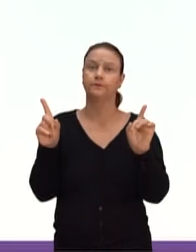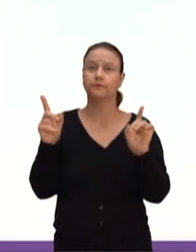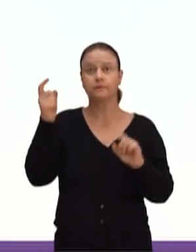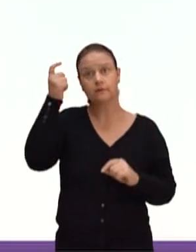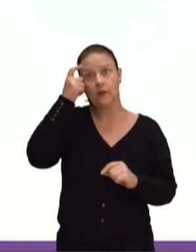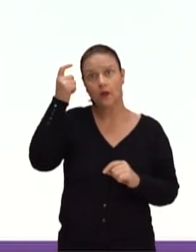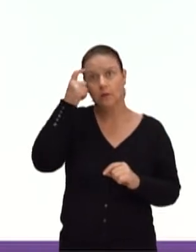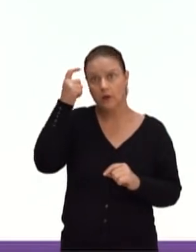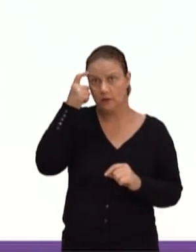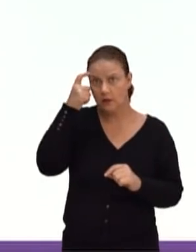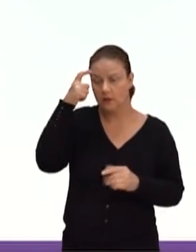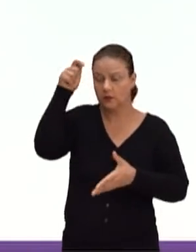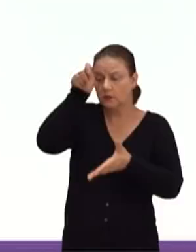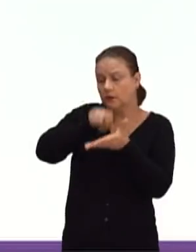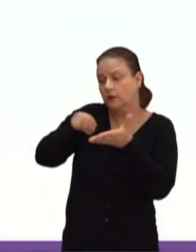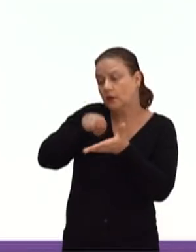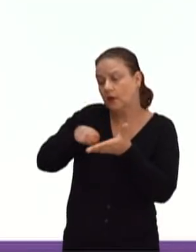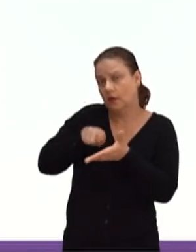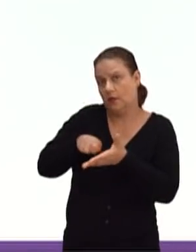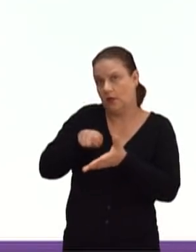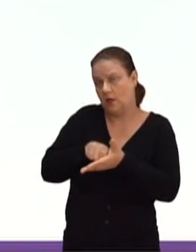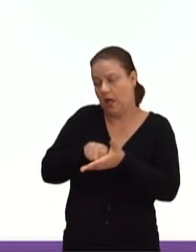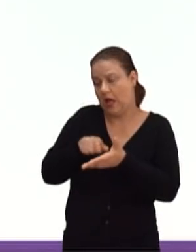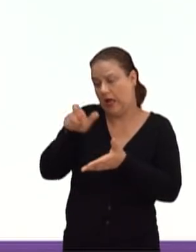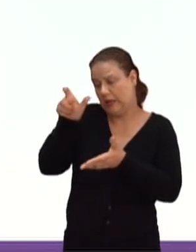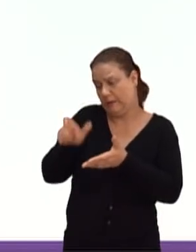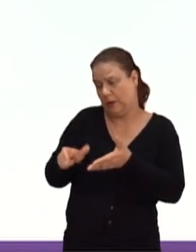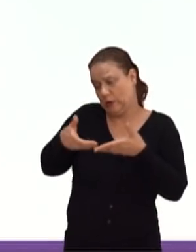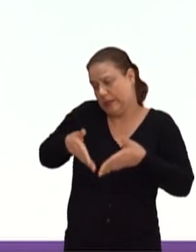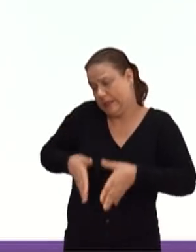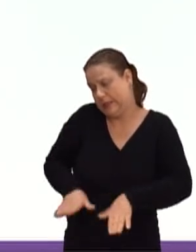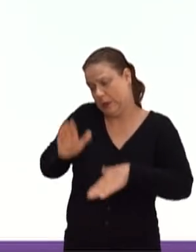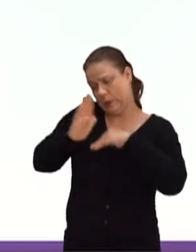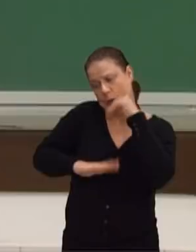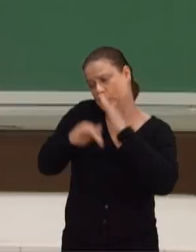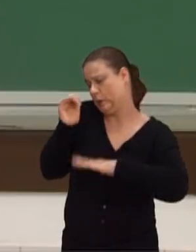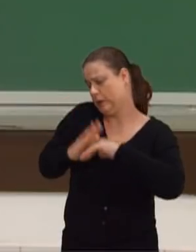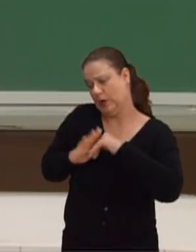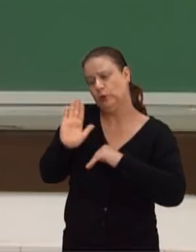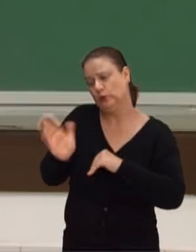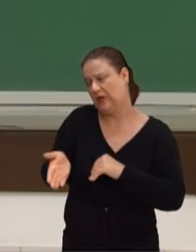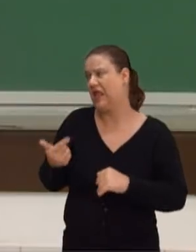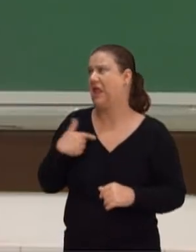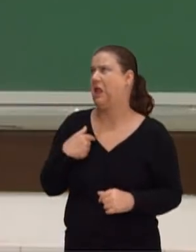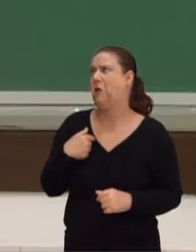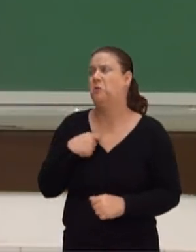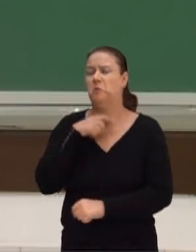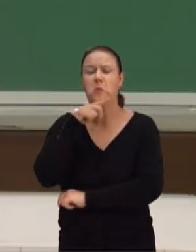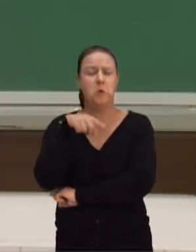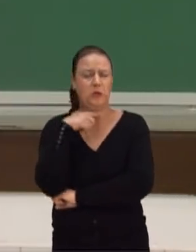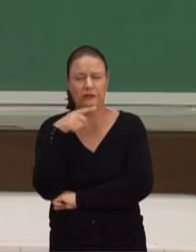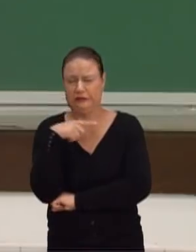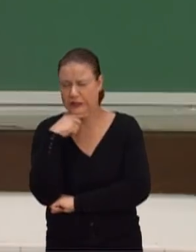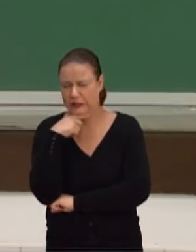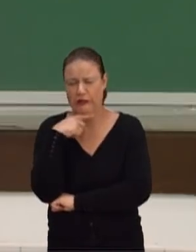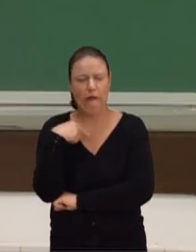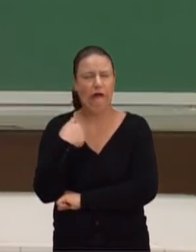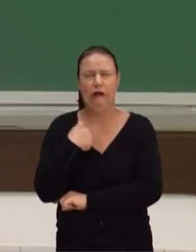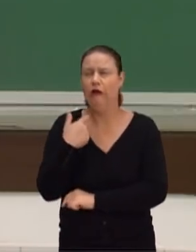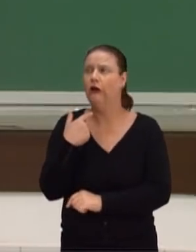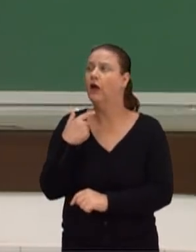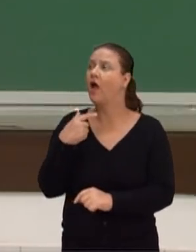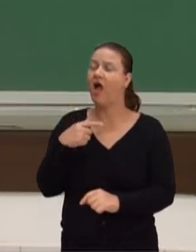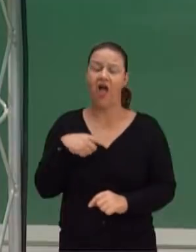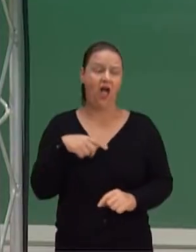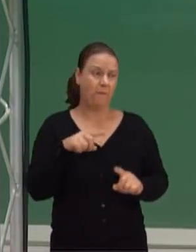é a habilidade de quem nasceu para escrever. Eu não sou capaz. Ah, professora, mas você pegou o texto de fulano,